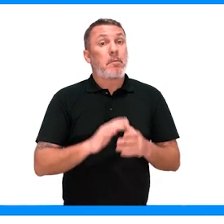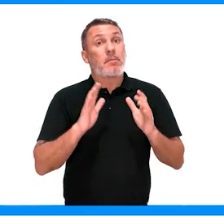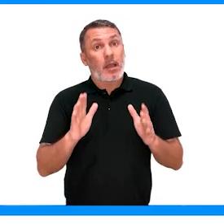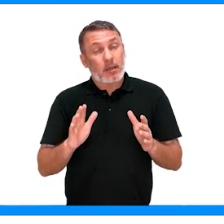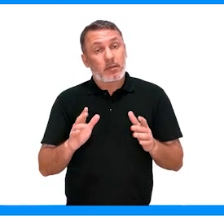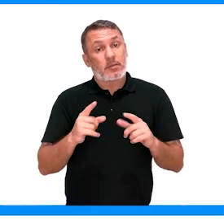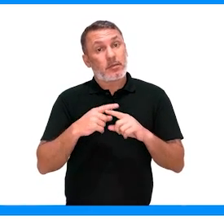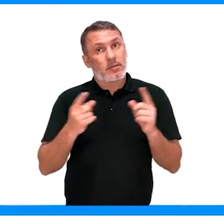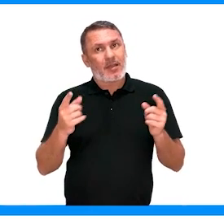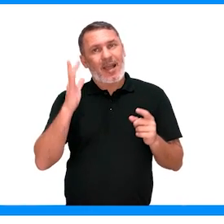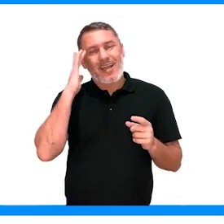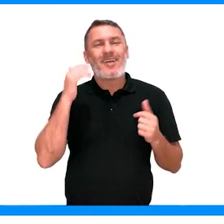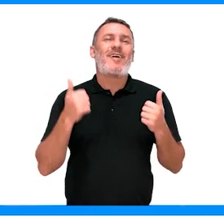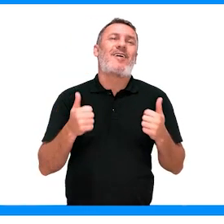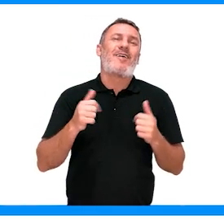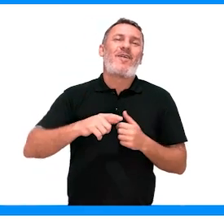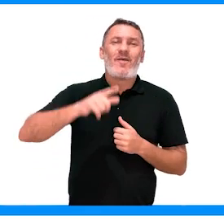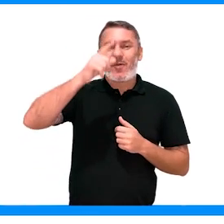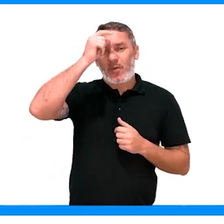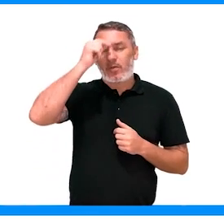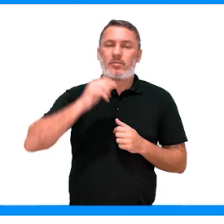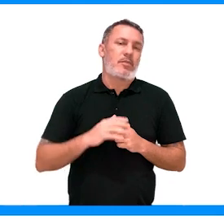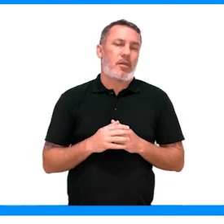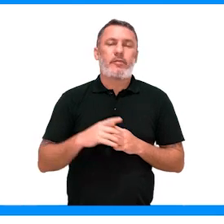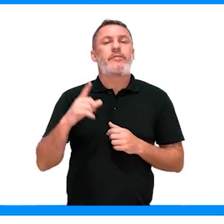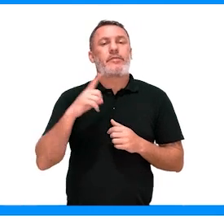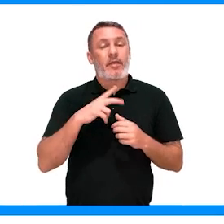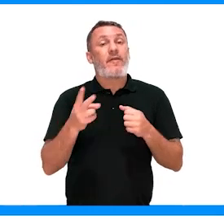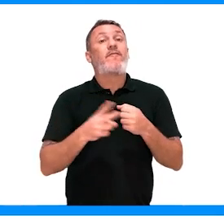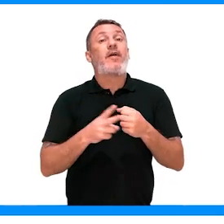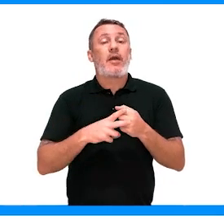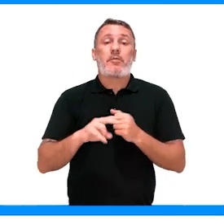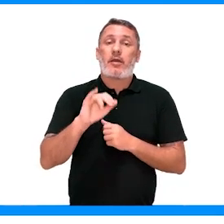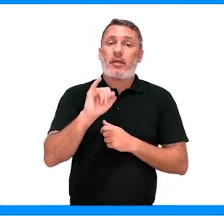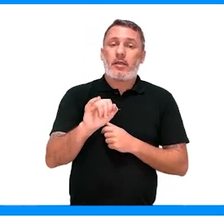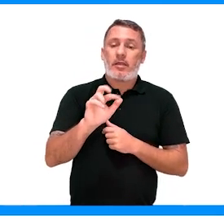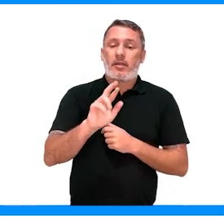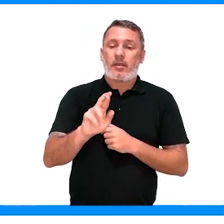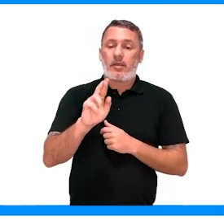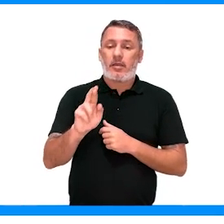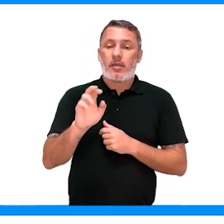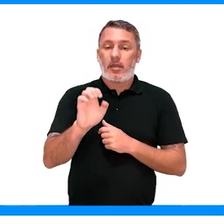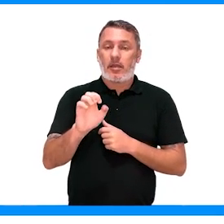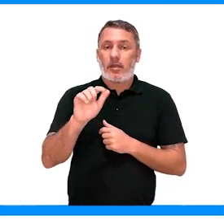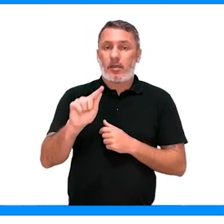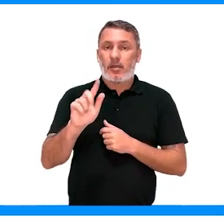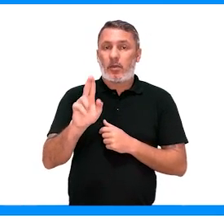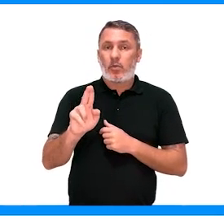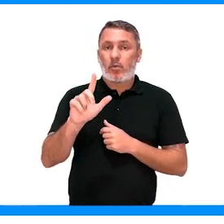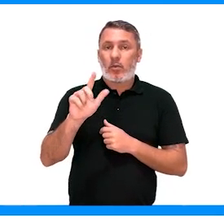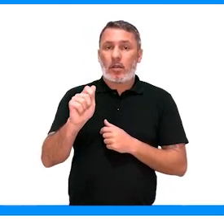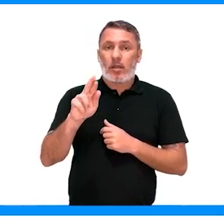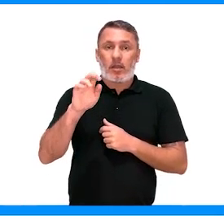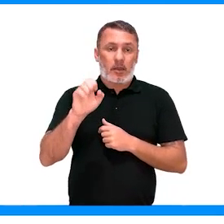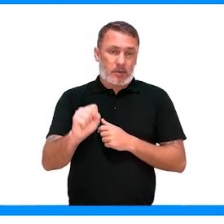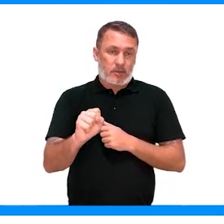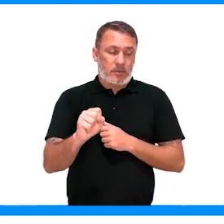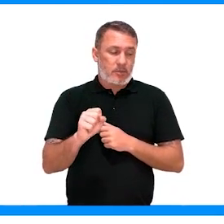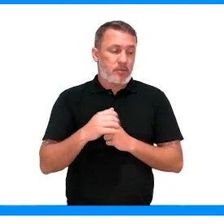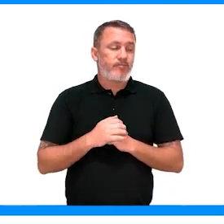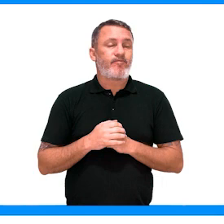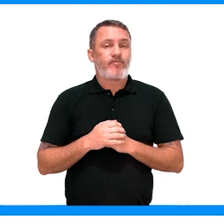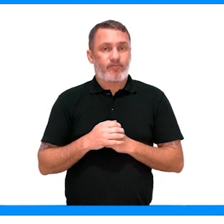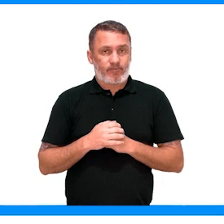Só que, como nem tudo é perfeito, existem os verbos irregulares. E uma triste notícia é que